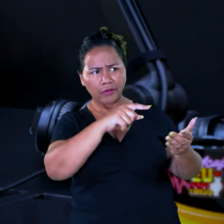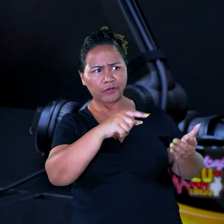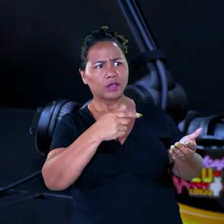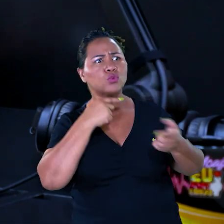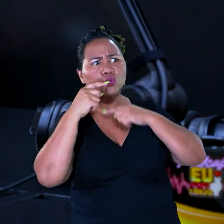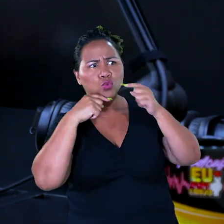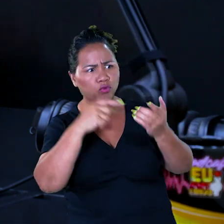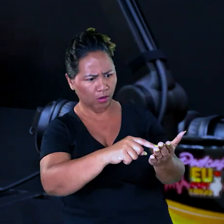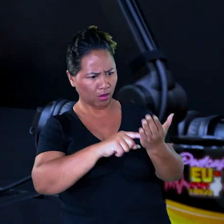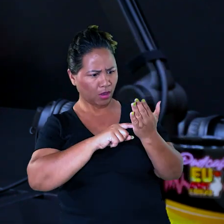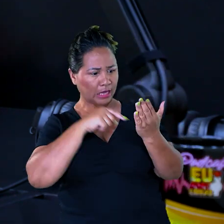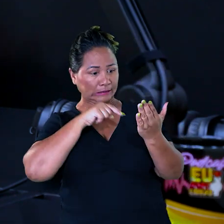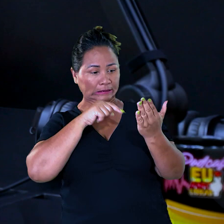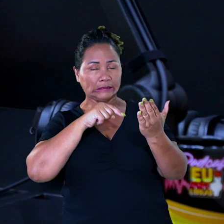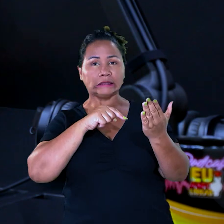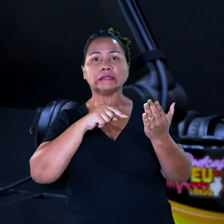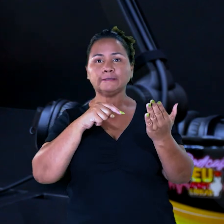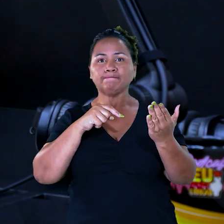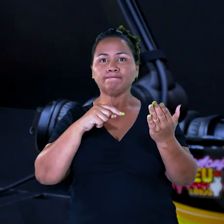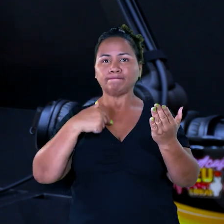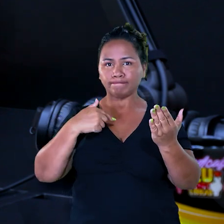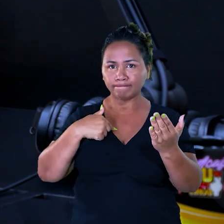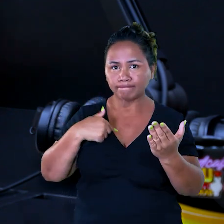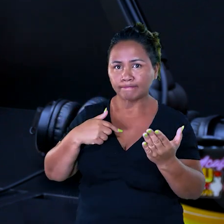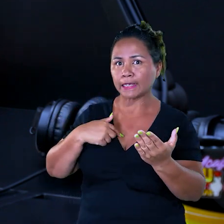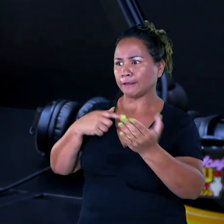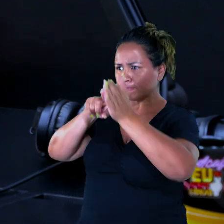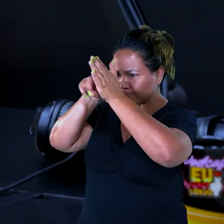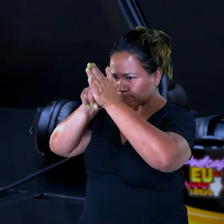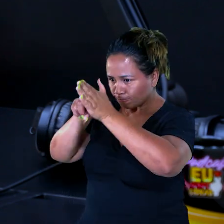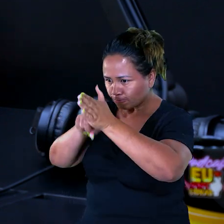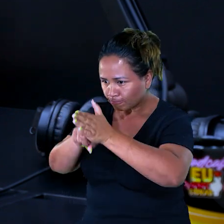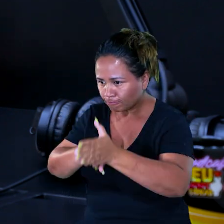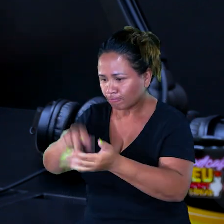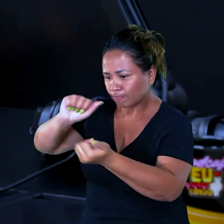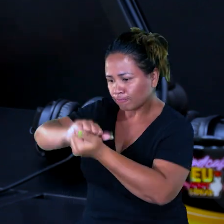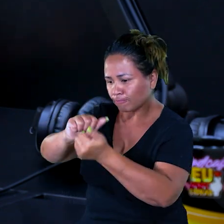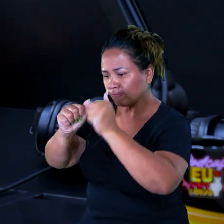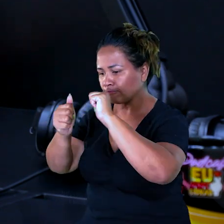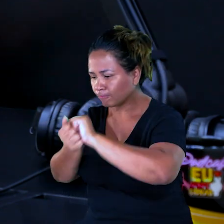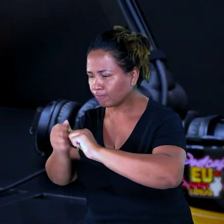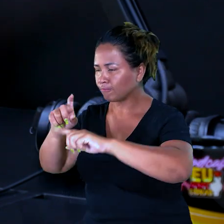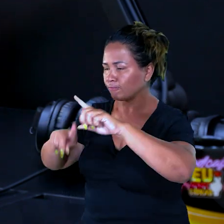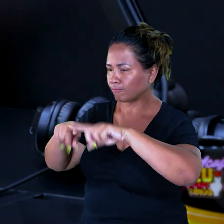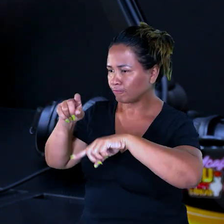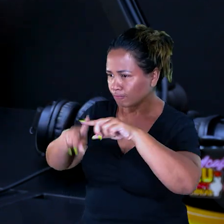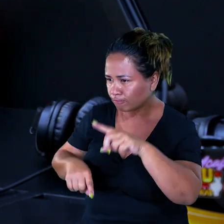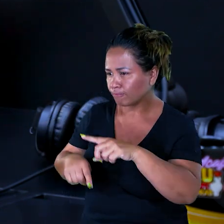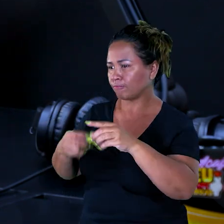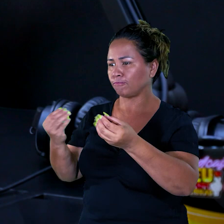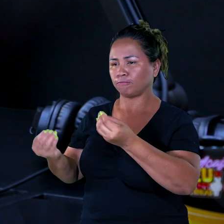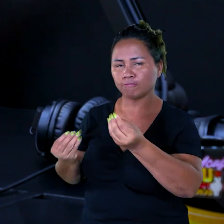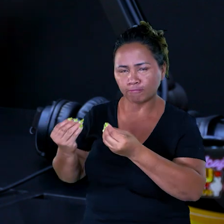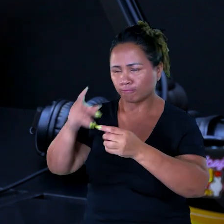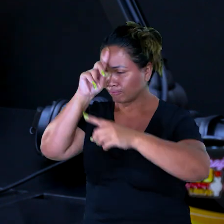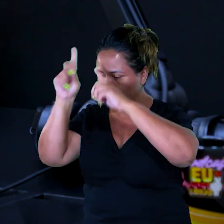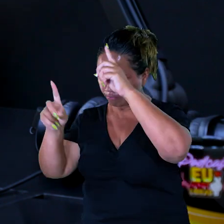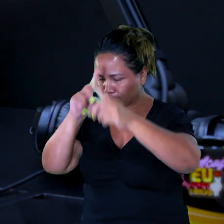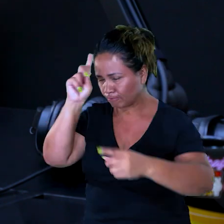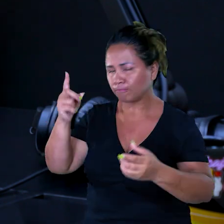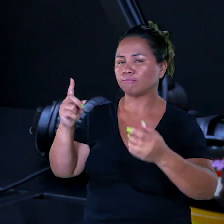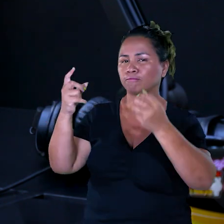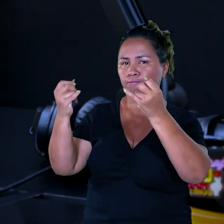Eu vou ter que ir atrás de recurso, eu vou ter que ir atrás de adaptar material, né? De data show. Porque, assim, como a Libras é